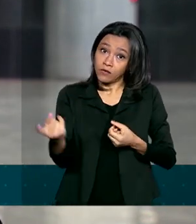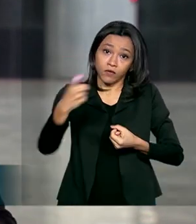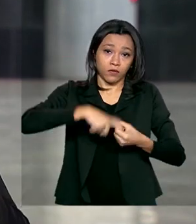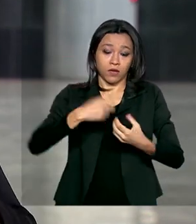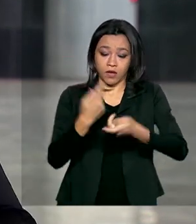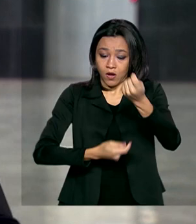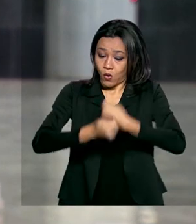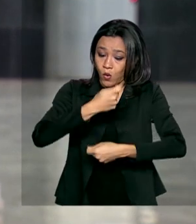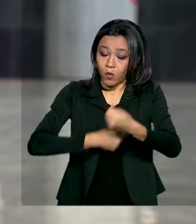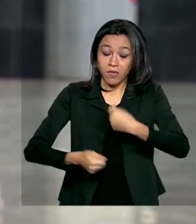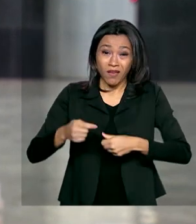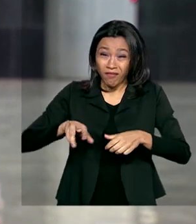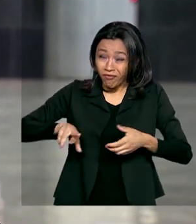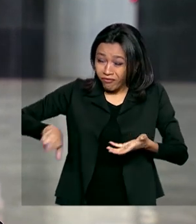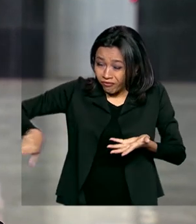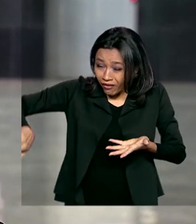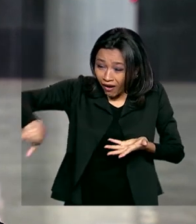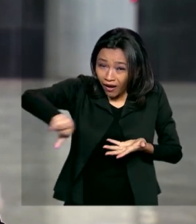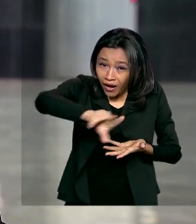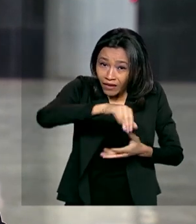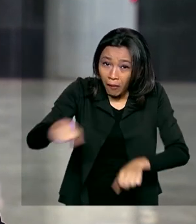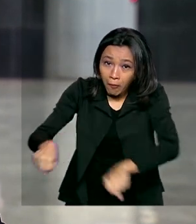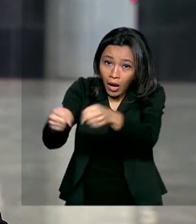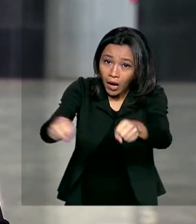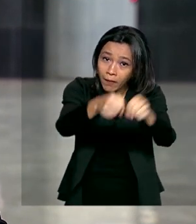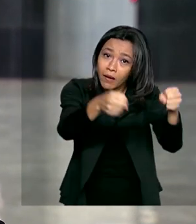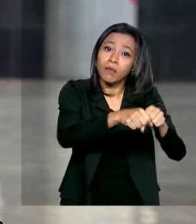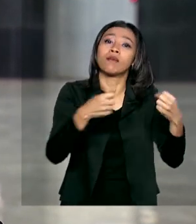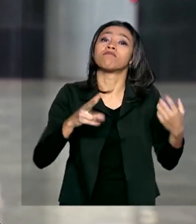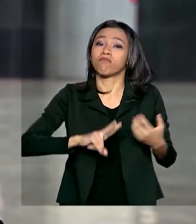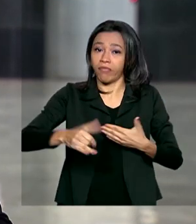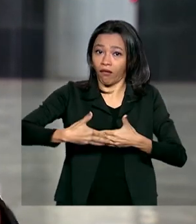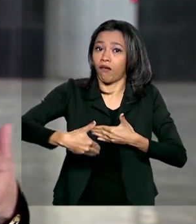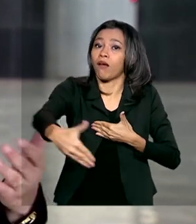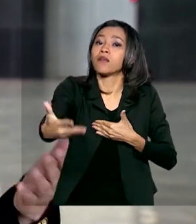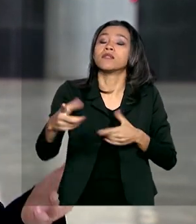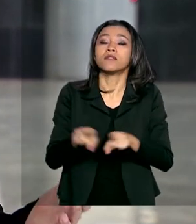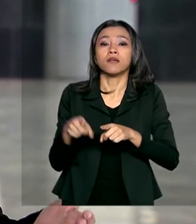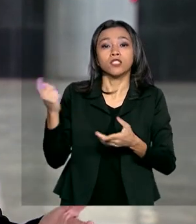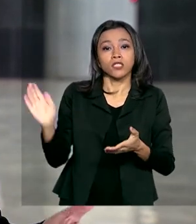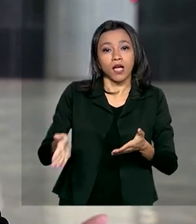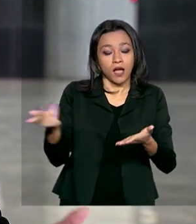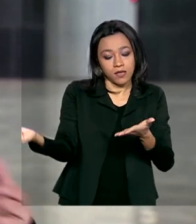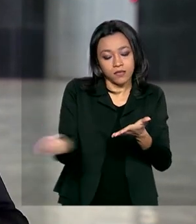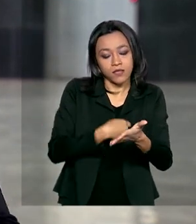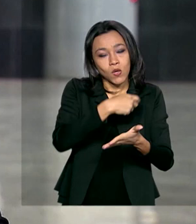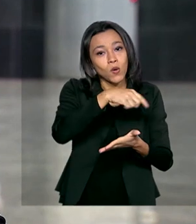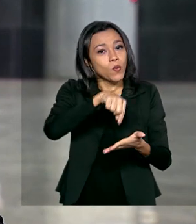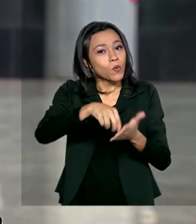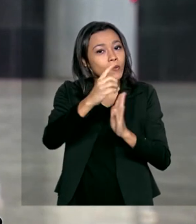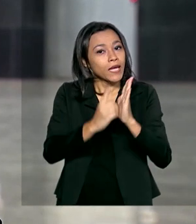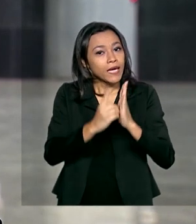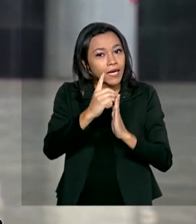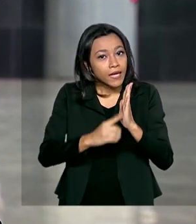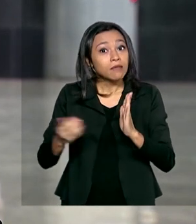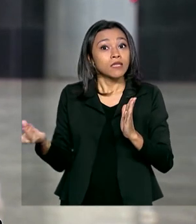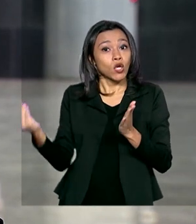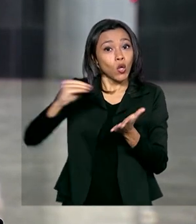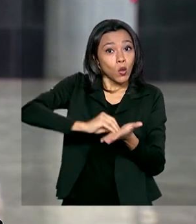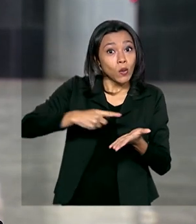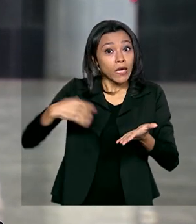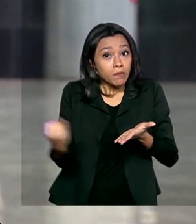vários setores vão entrar em colapso. Bolsonaro também disse que assinou um decreto incluindo a construção civil entre as áreas